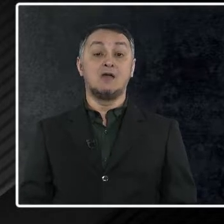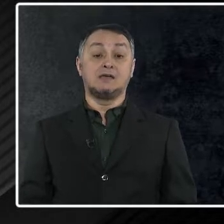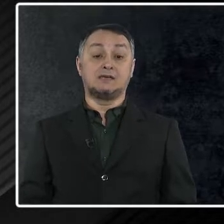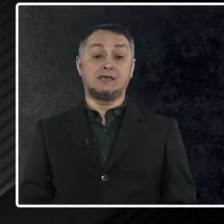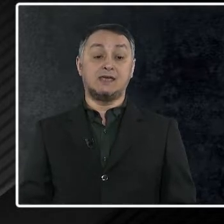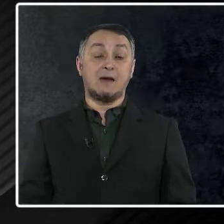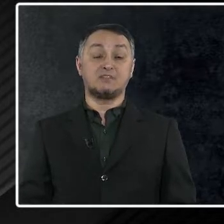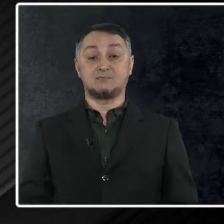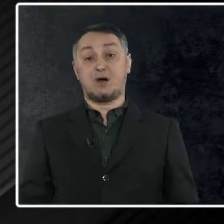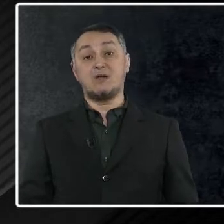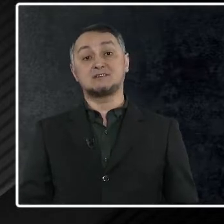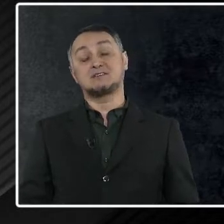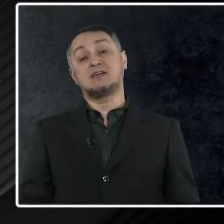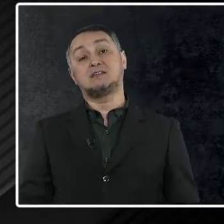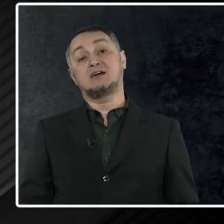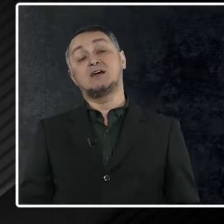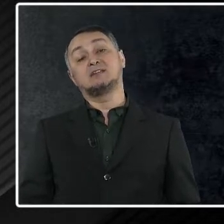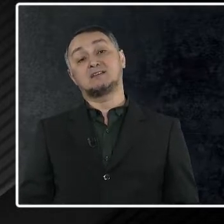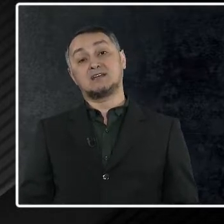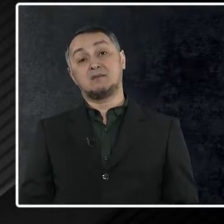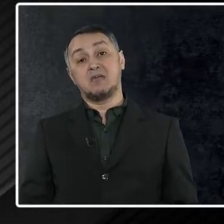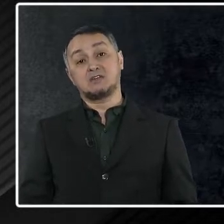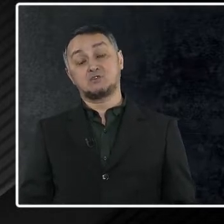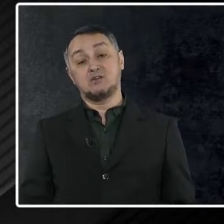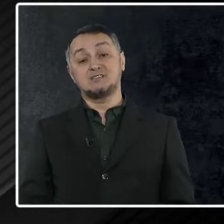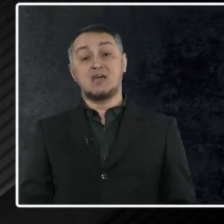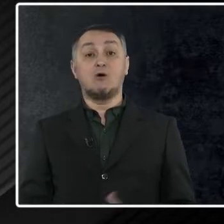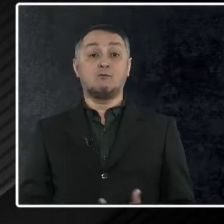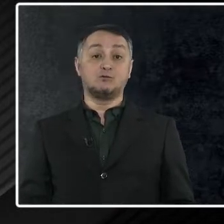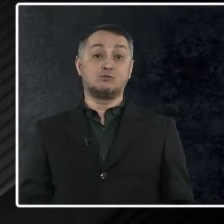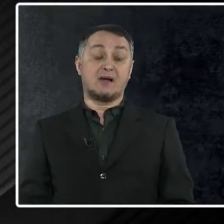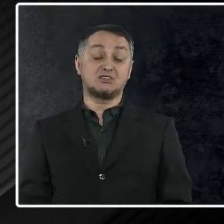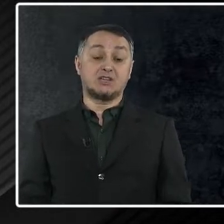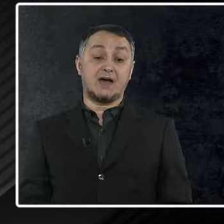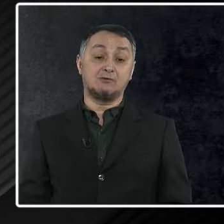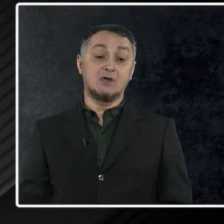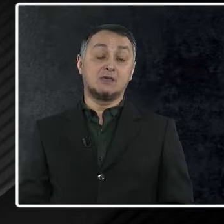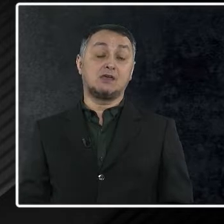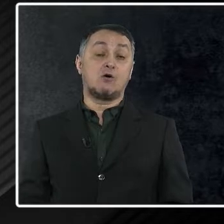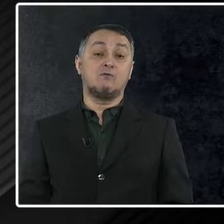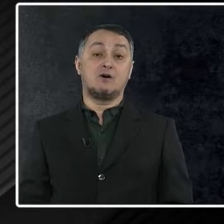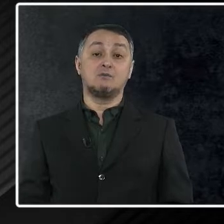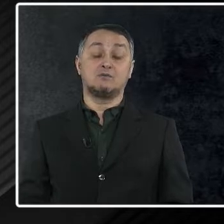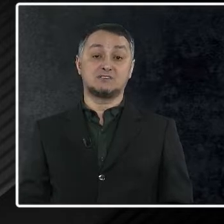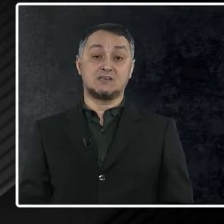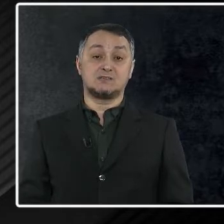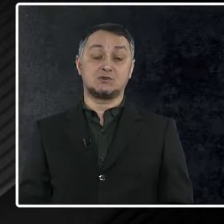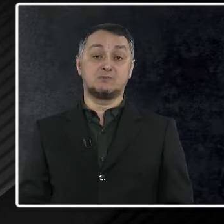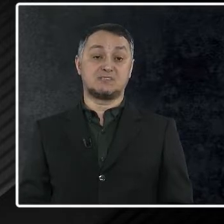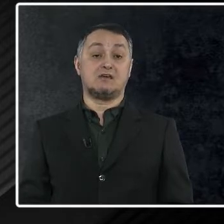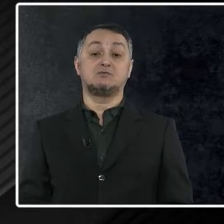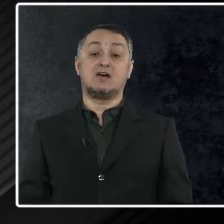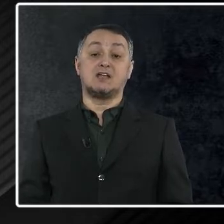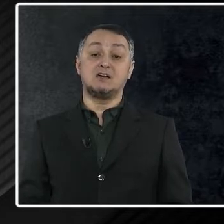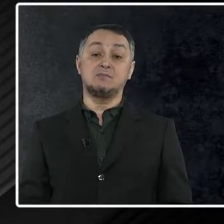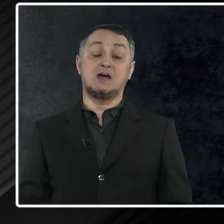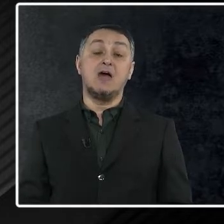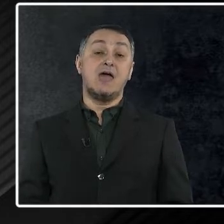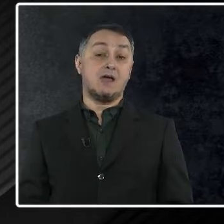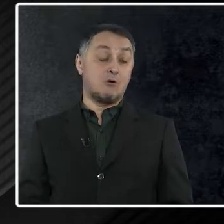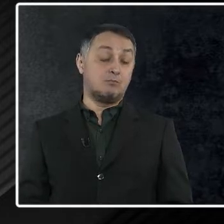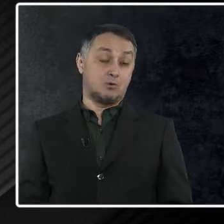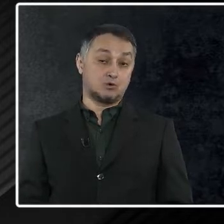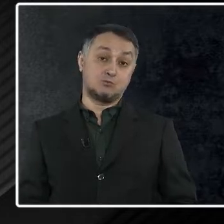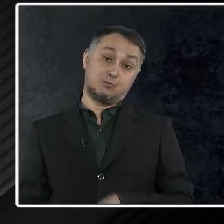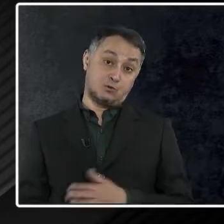anual, que a principal receita das agremiações é o fundo partidário, que, conforme vocês observam na lâmina,